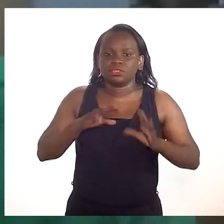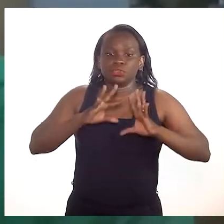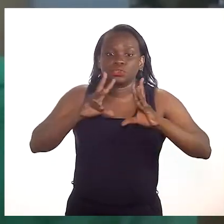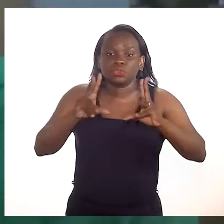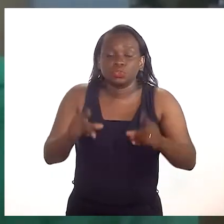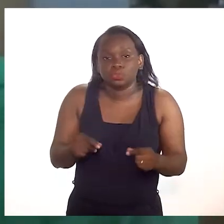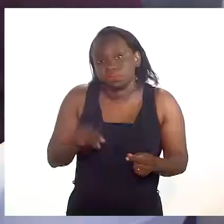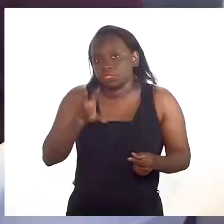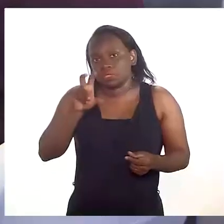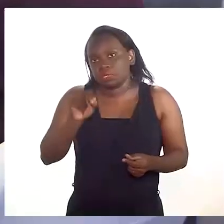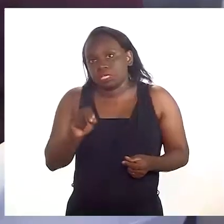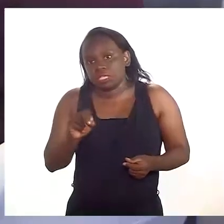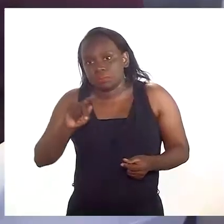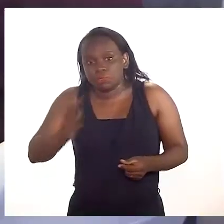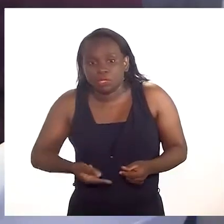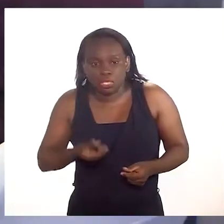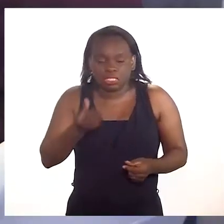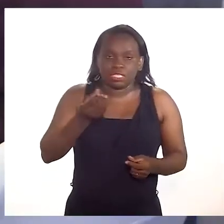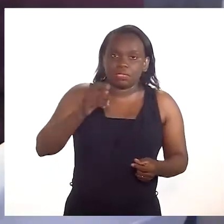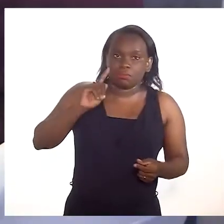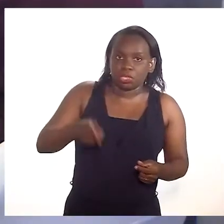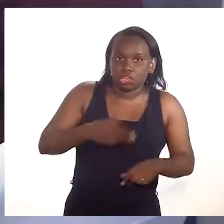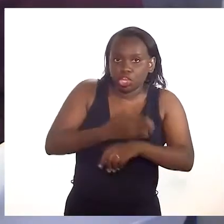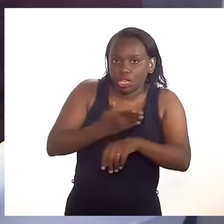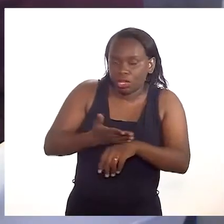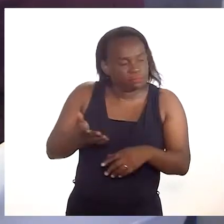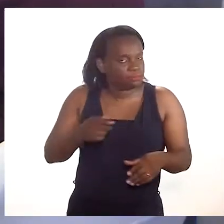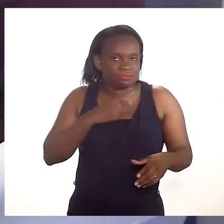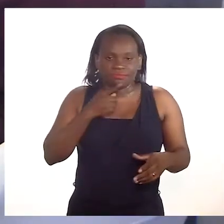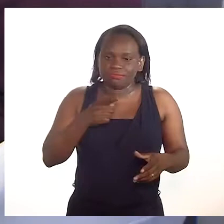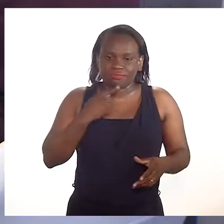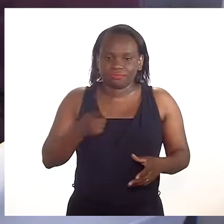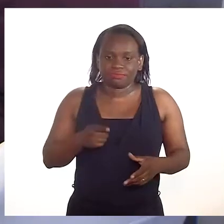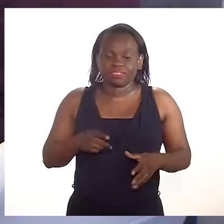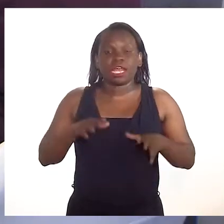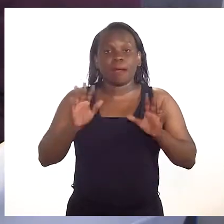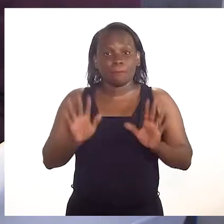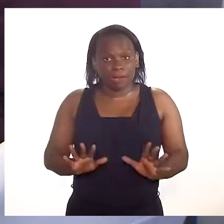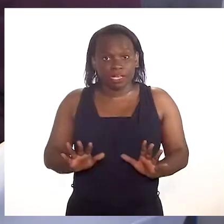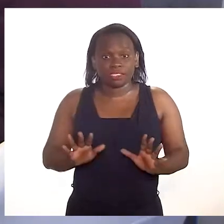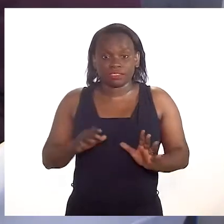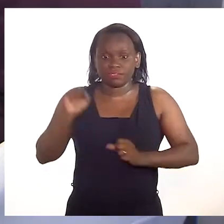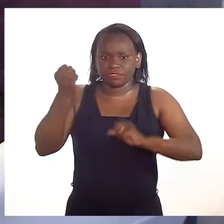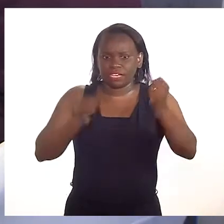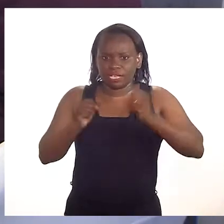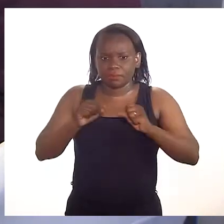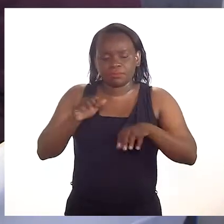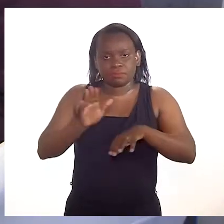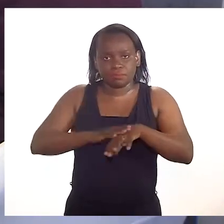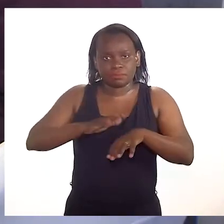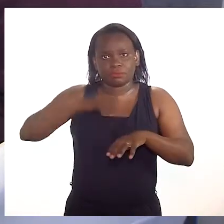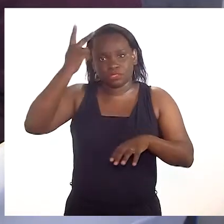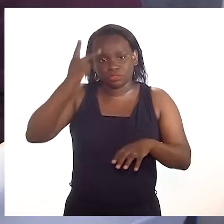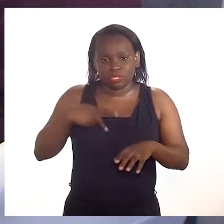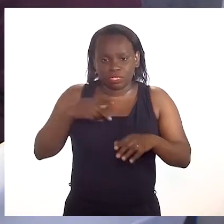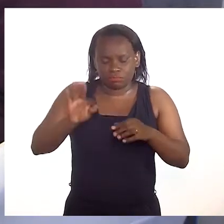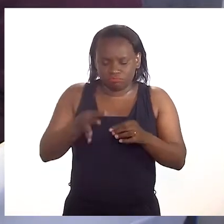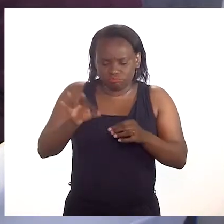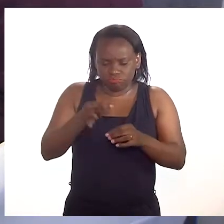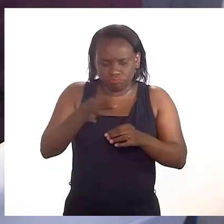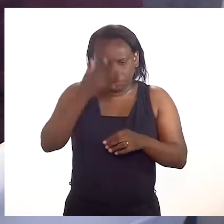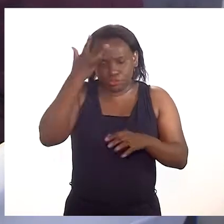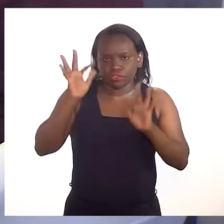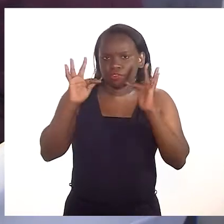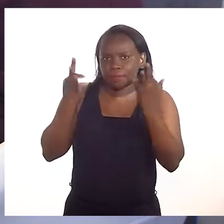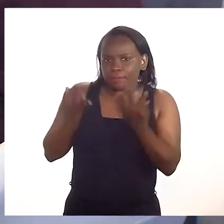atender 50, 60 milhões de máscaras a toda hora. Mas houve uma produção artesanal de máscaras de